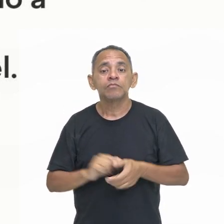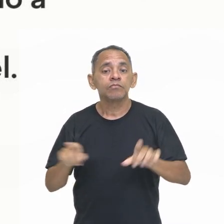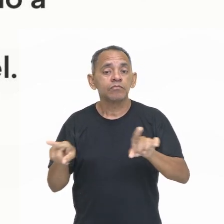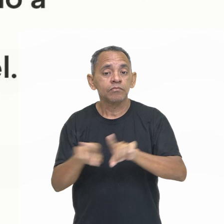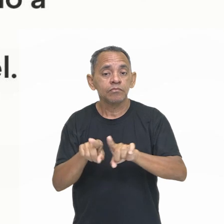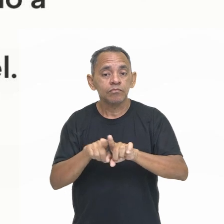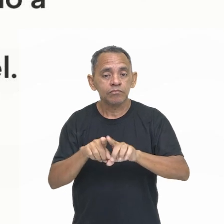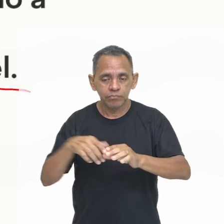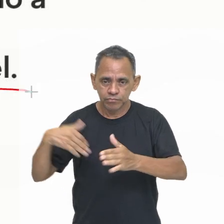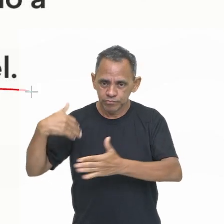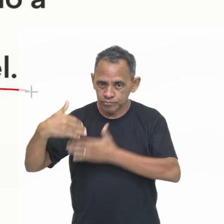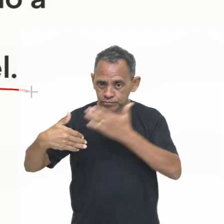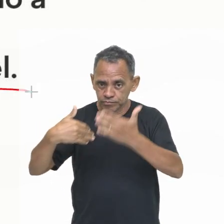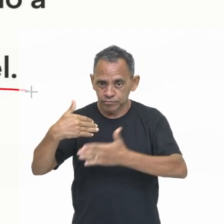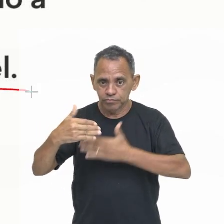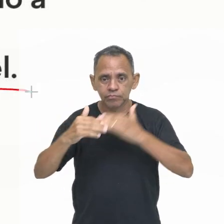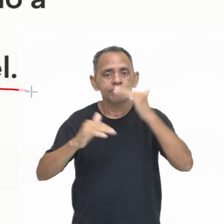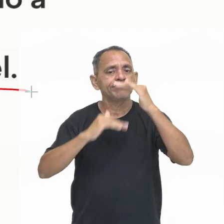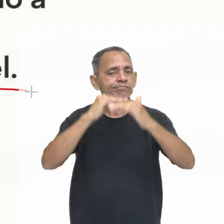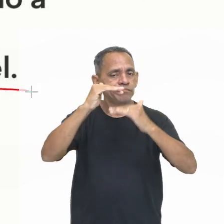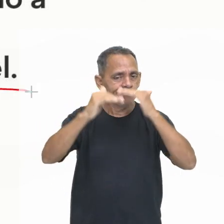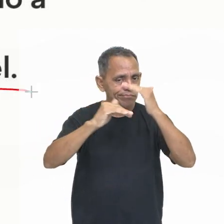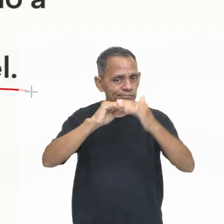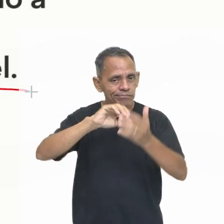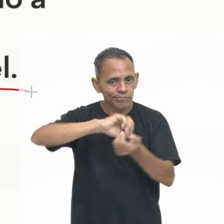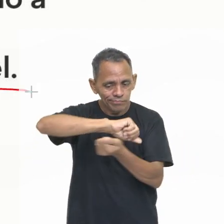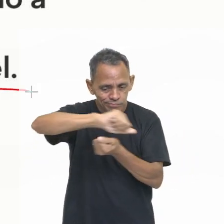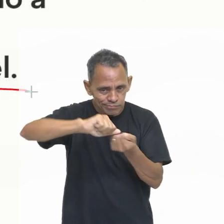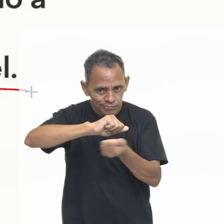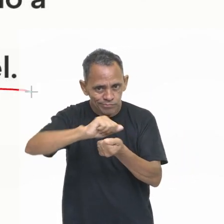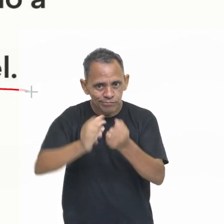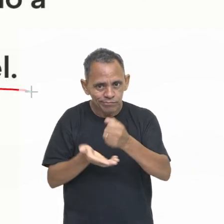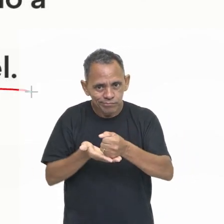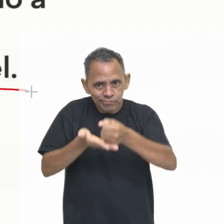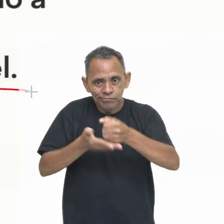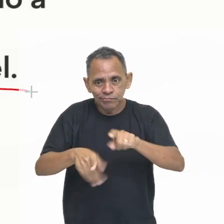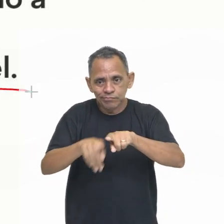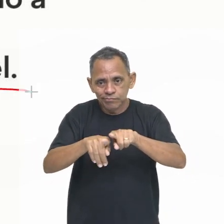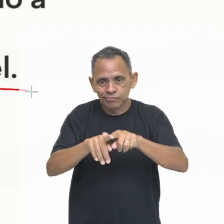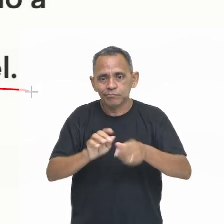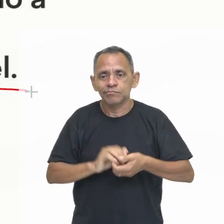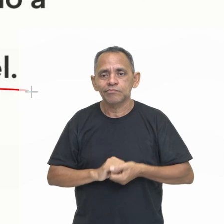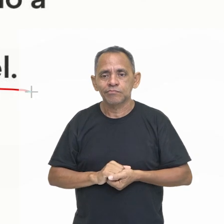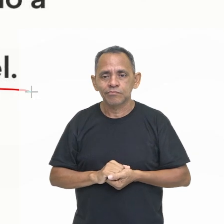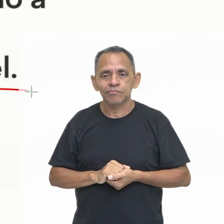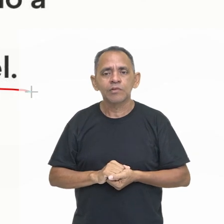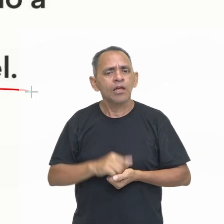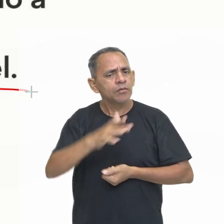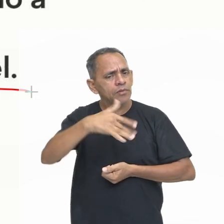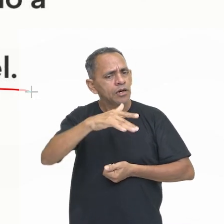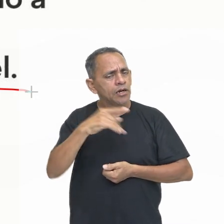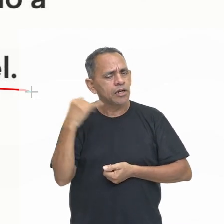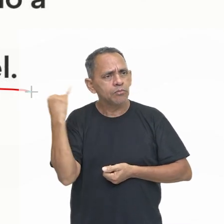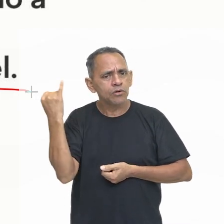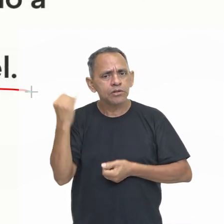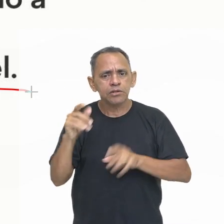do desenvolvimento sustentável. Olha só, esse é um ponto importante, tá? Por